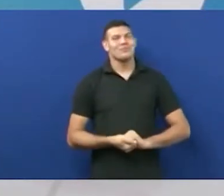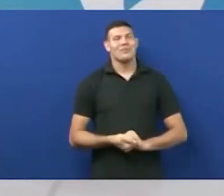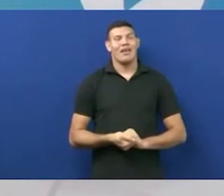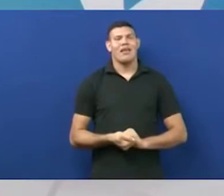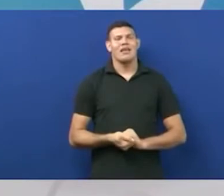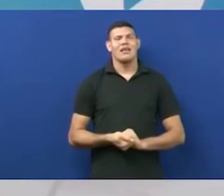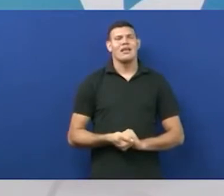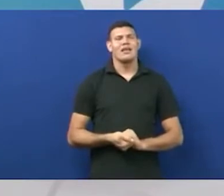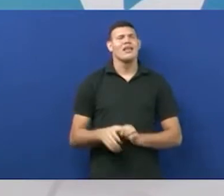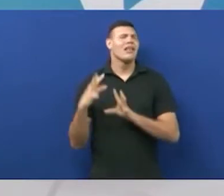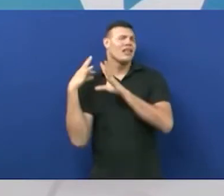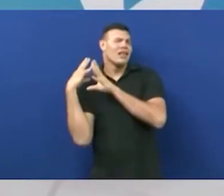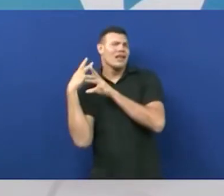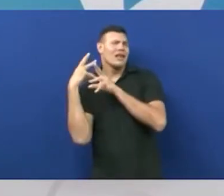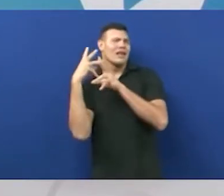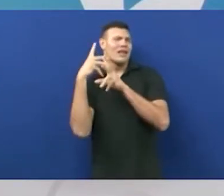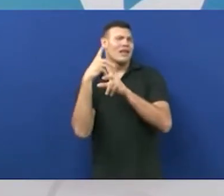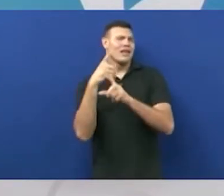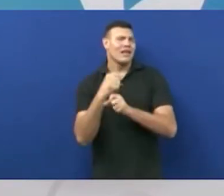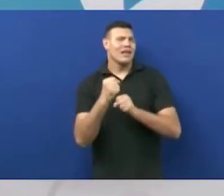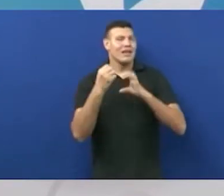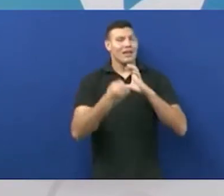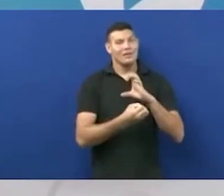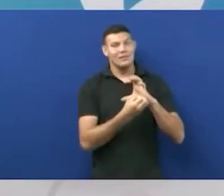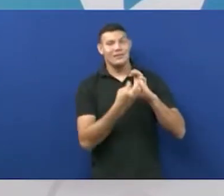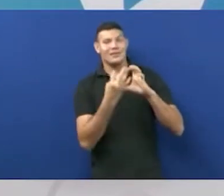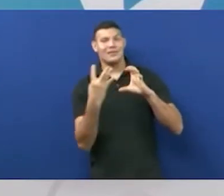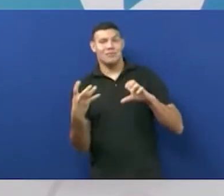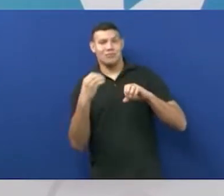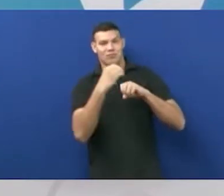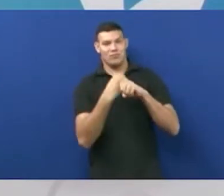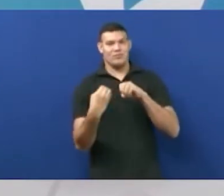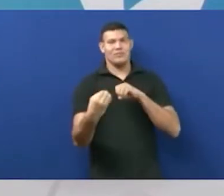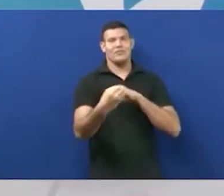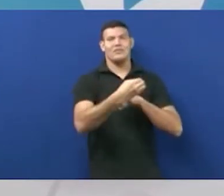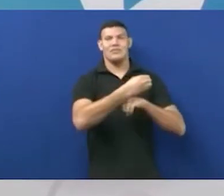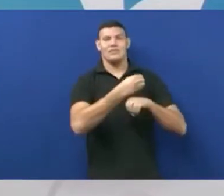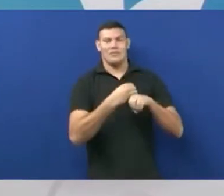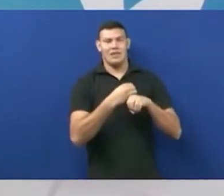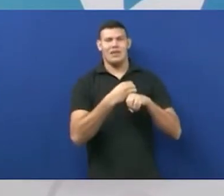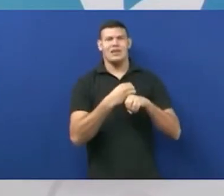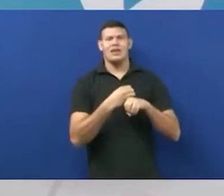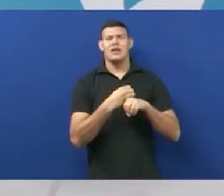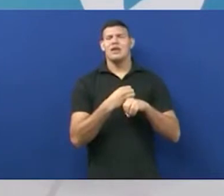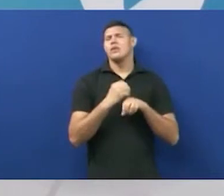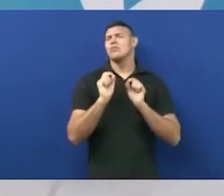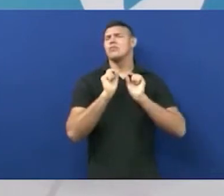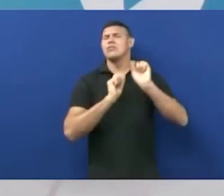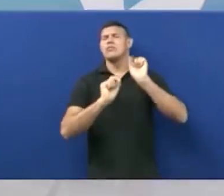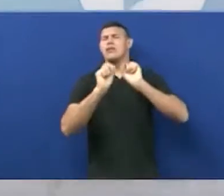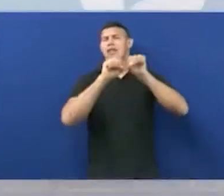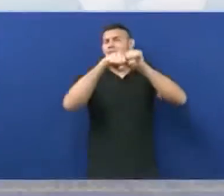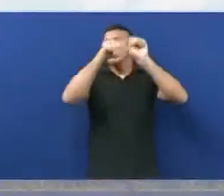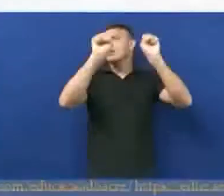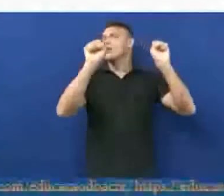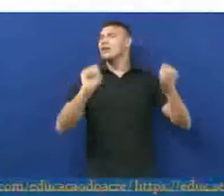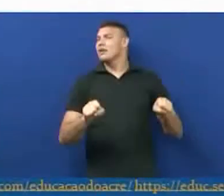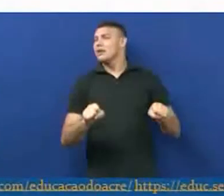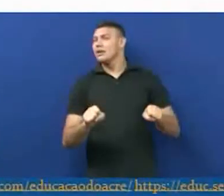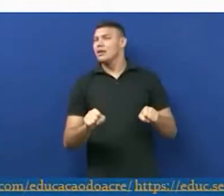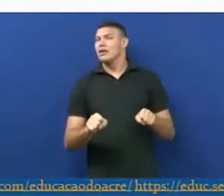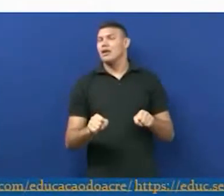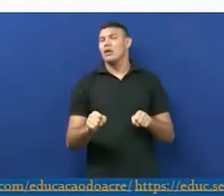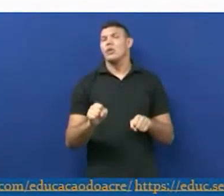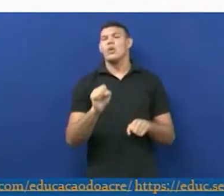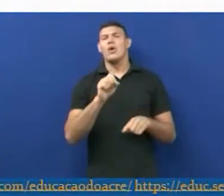A gente vai relembrar hoje algumas características do Sistema Solar. Esse sistema ele fica localizado na